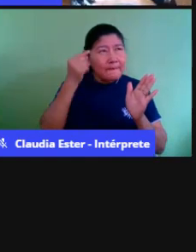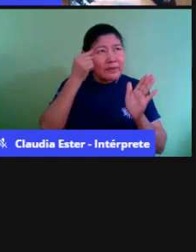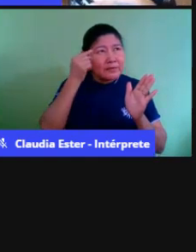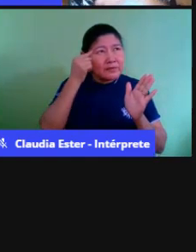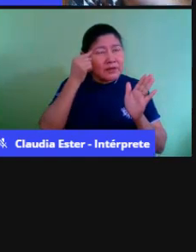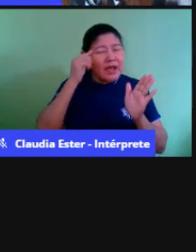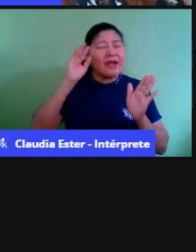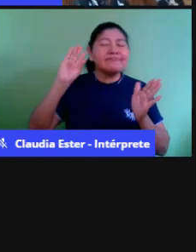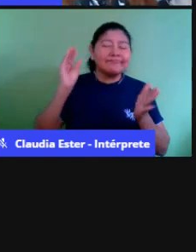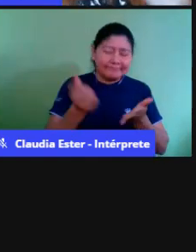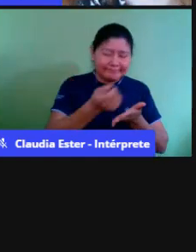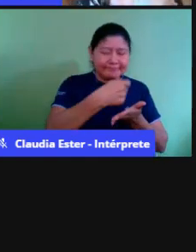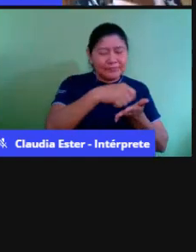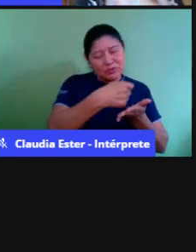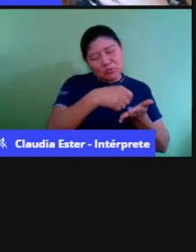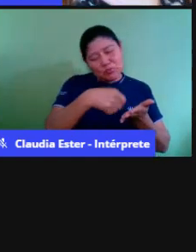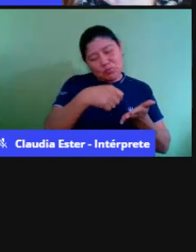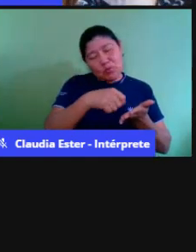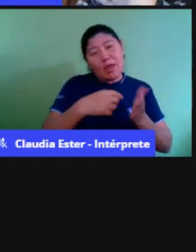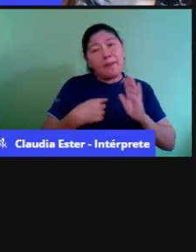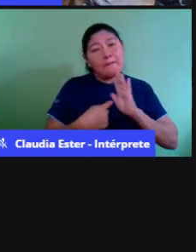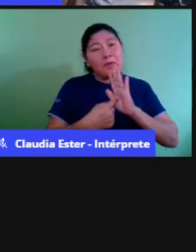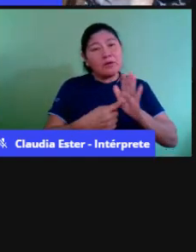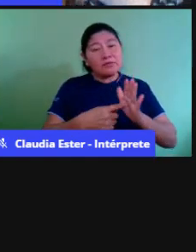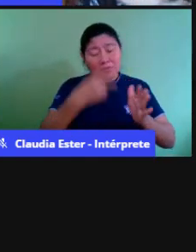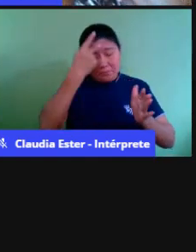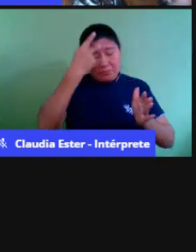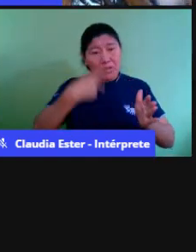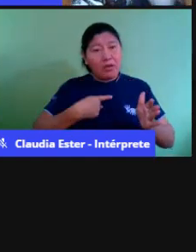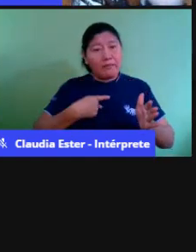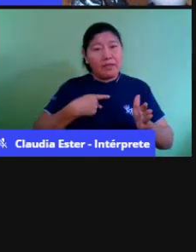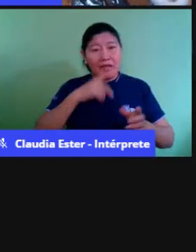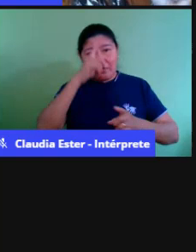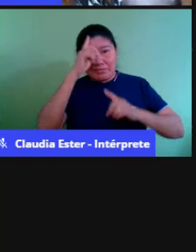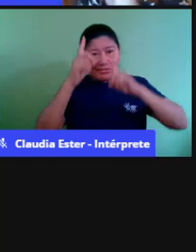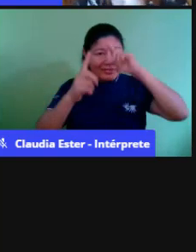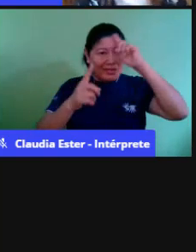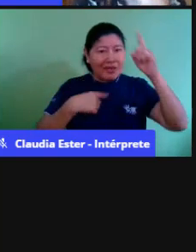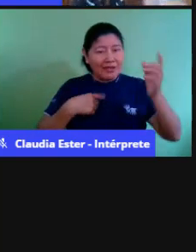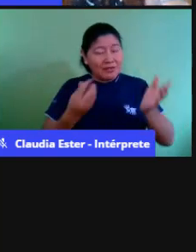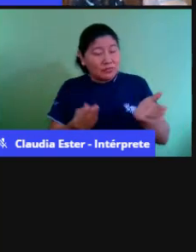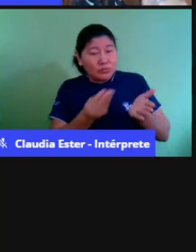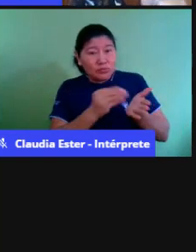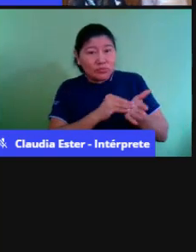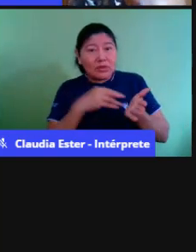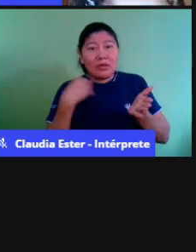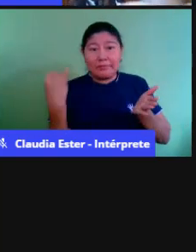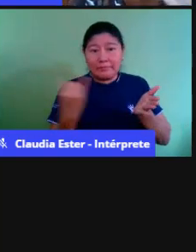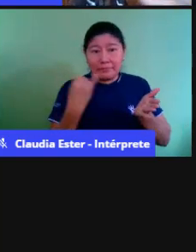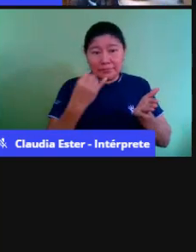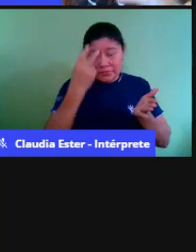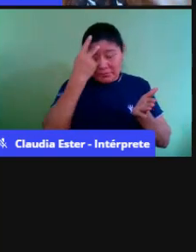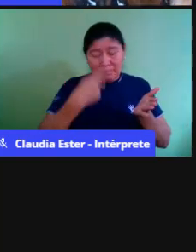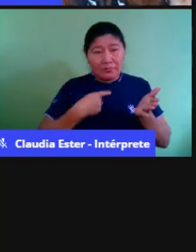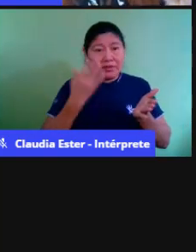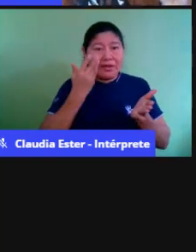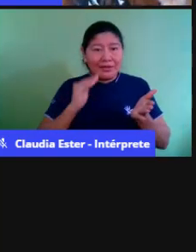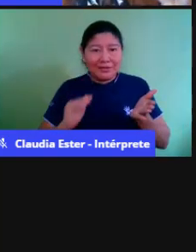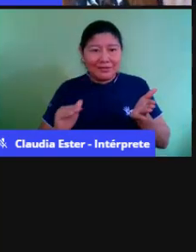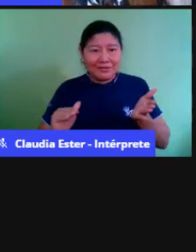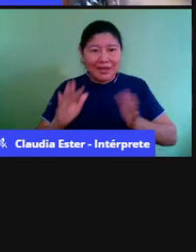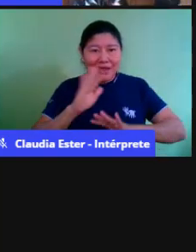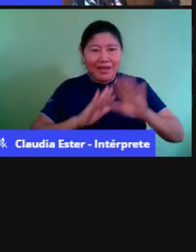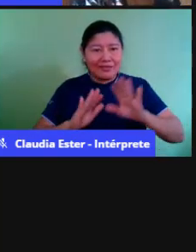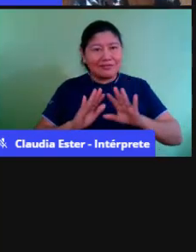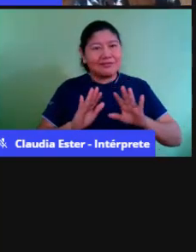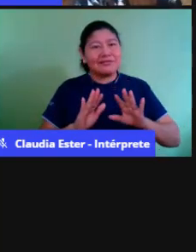evidenciar, destacando os detalhes que, para ela julga mais importante. E, obviamente, não podem